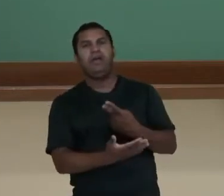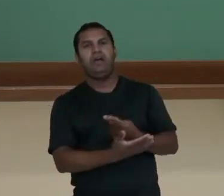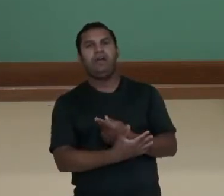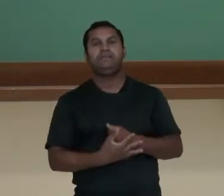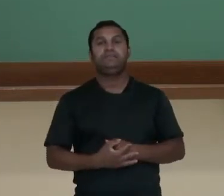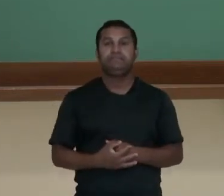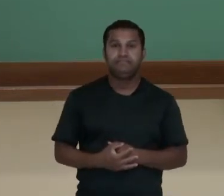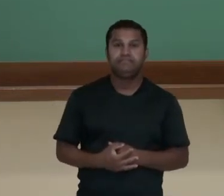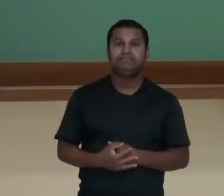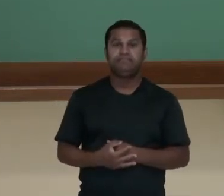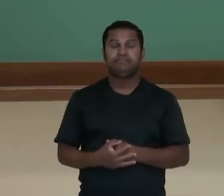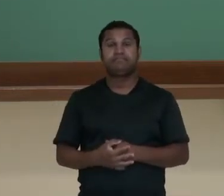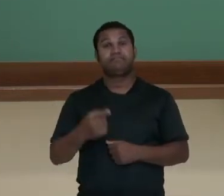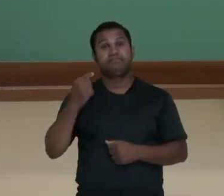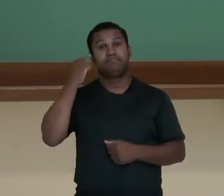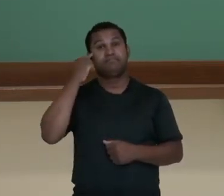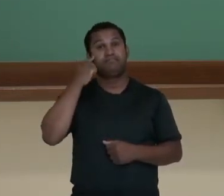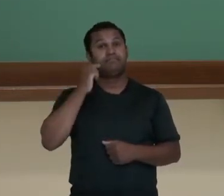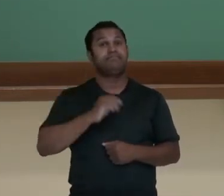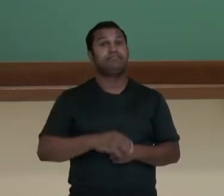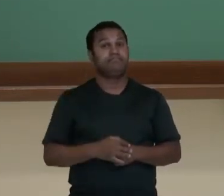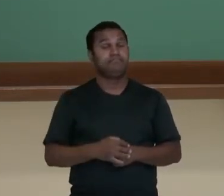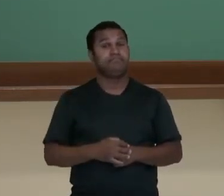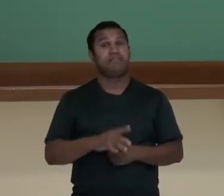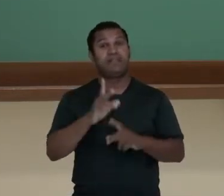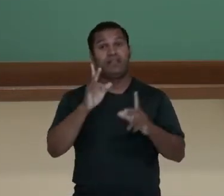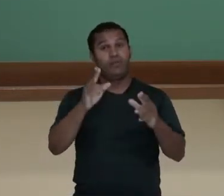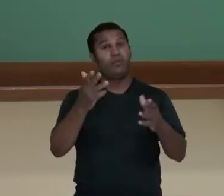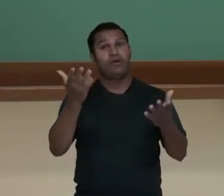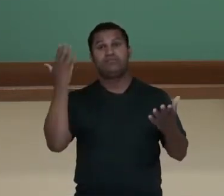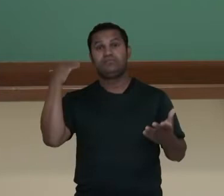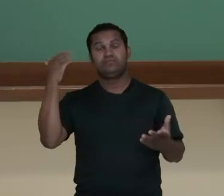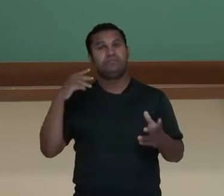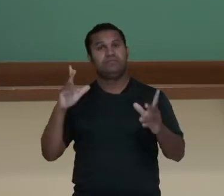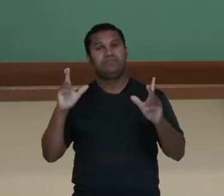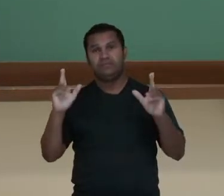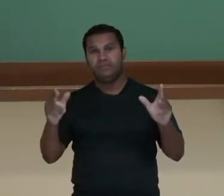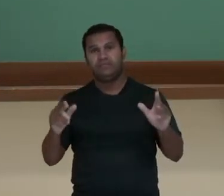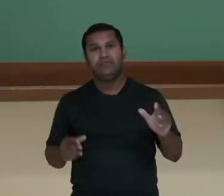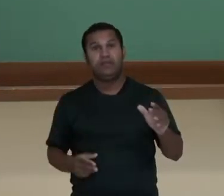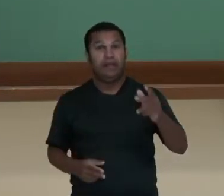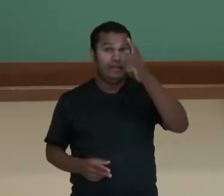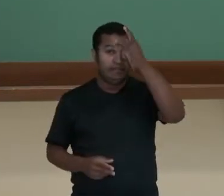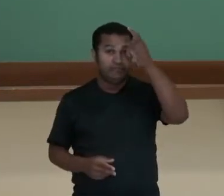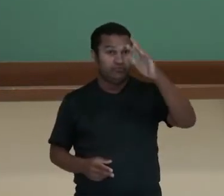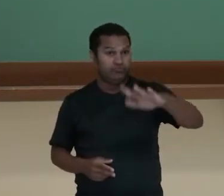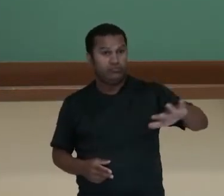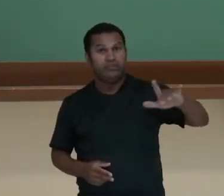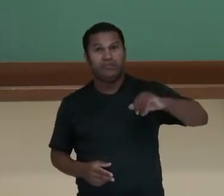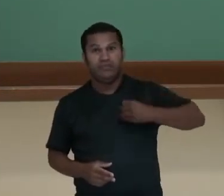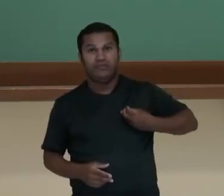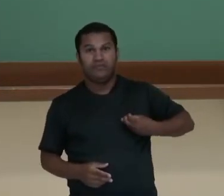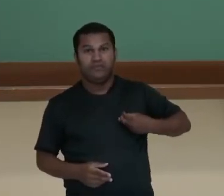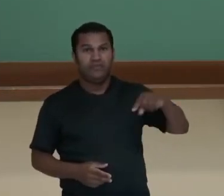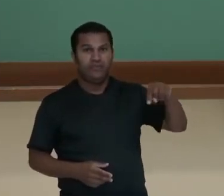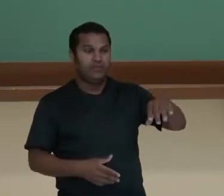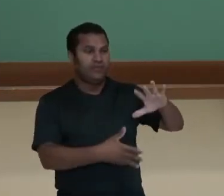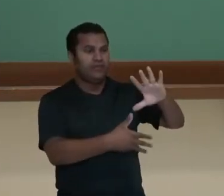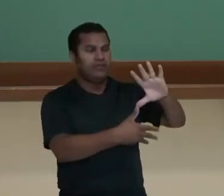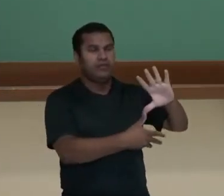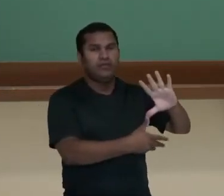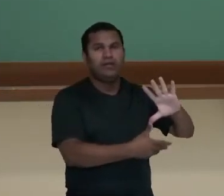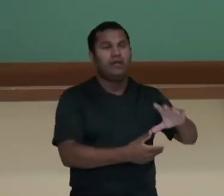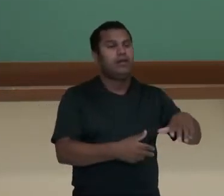está errado. Então, quando os europeus chegaram à América, os povos que aqui viviam, os povos originários da América,